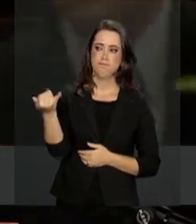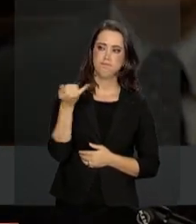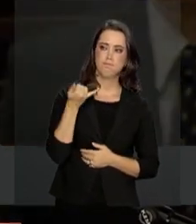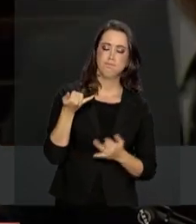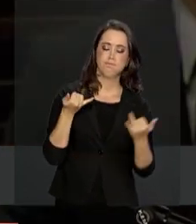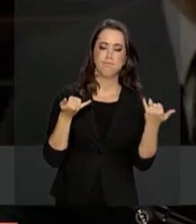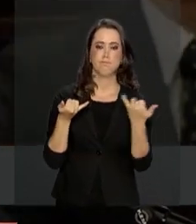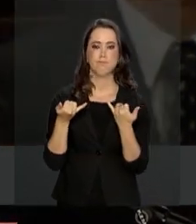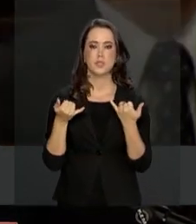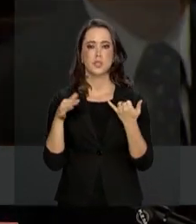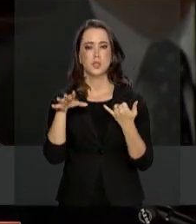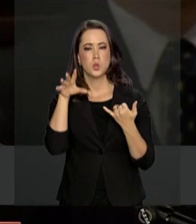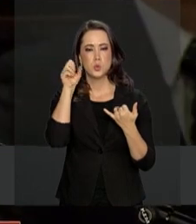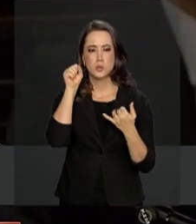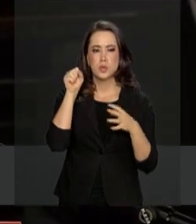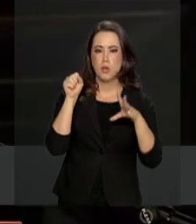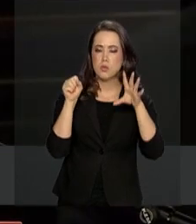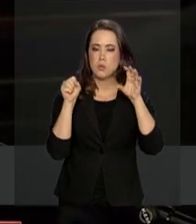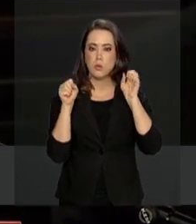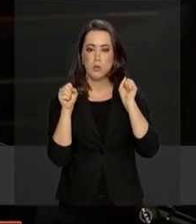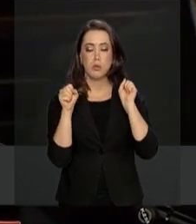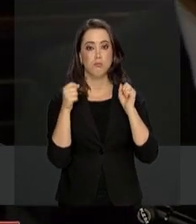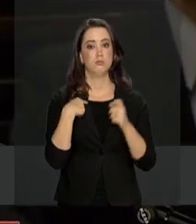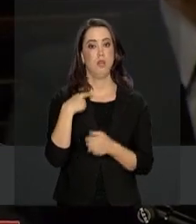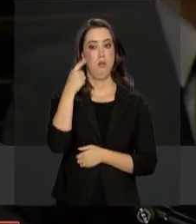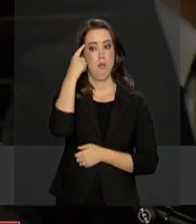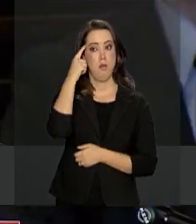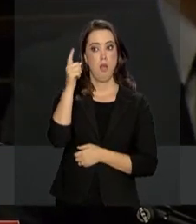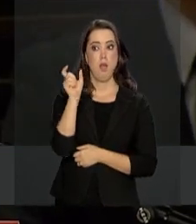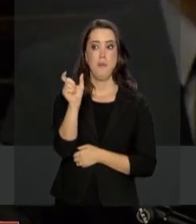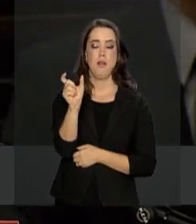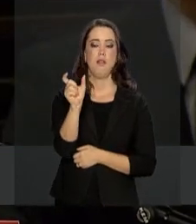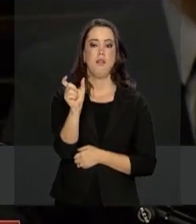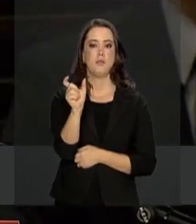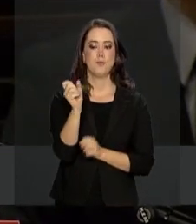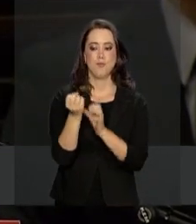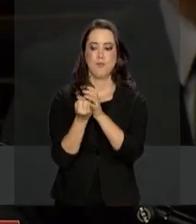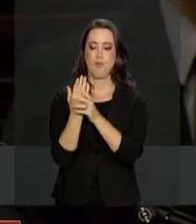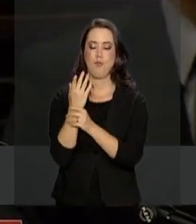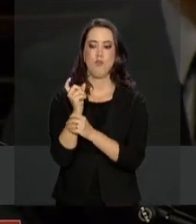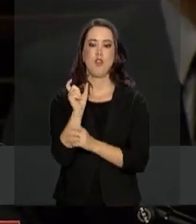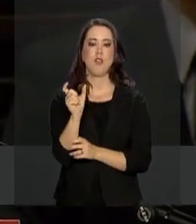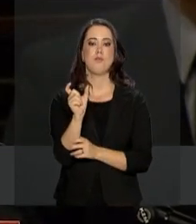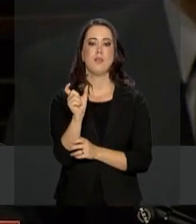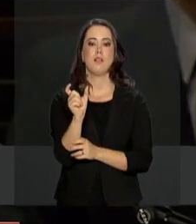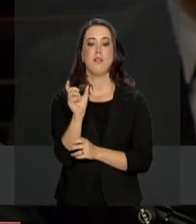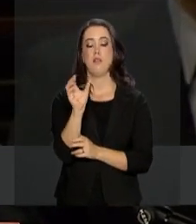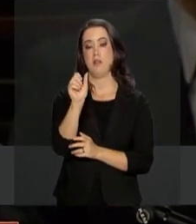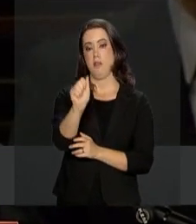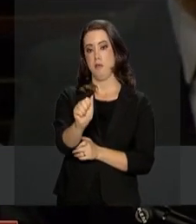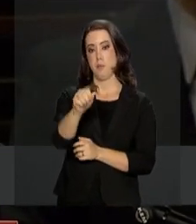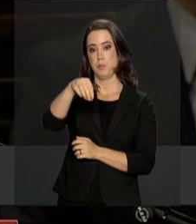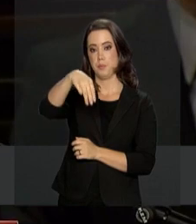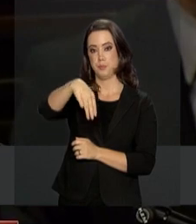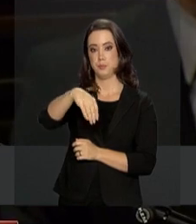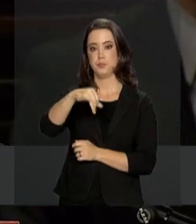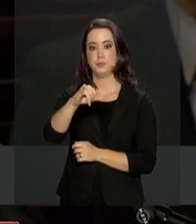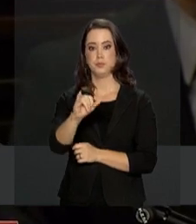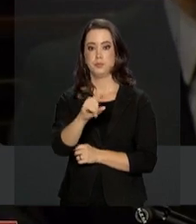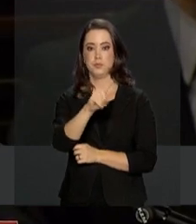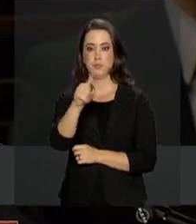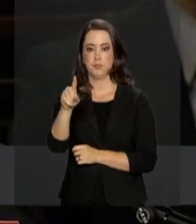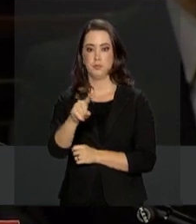jardim é a palavra que me veio à mente foi palavra amizade interessante eu digo a palavra amizade porque